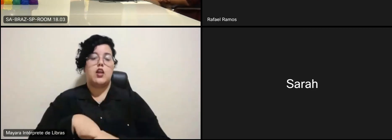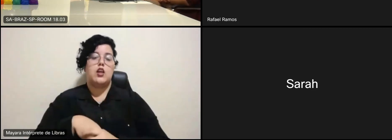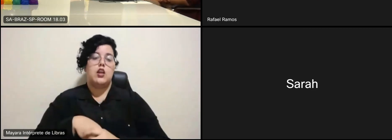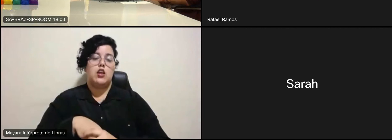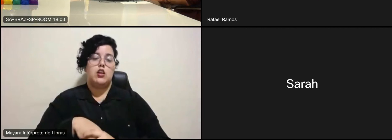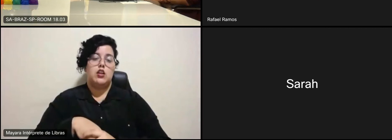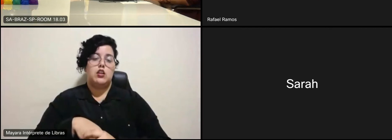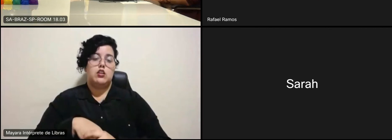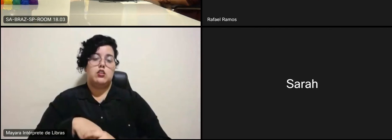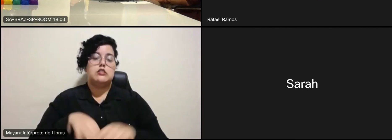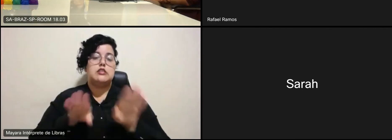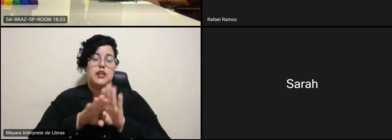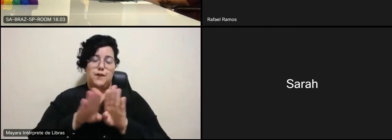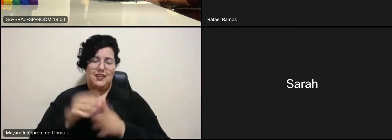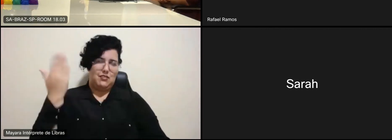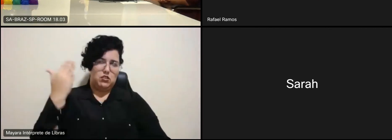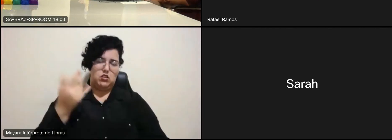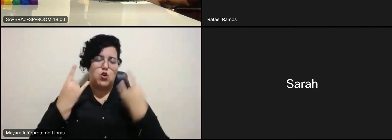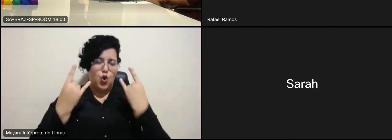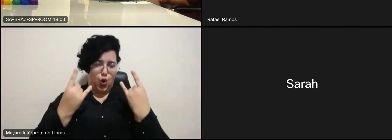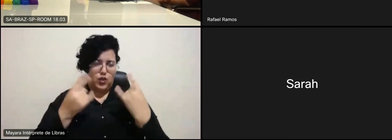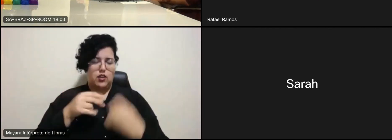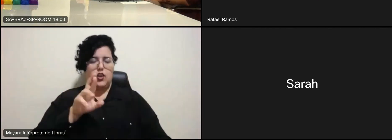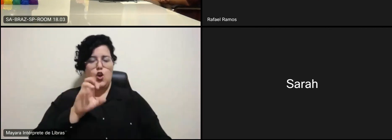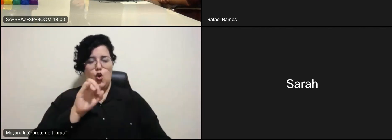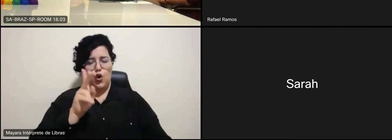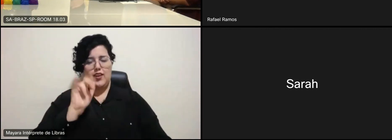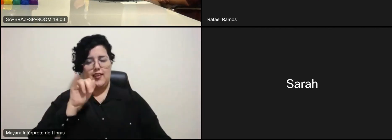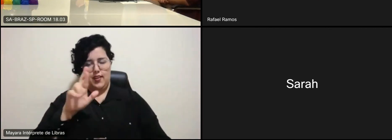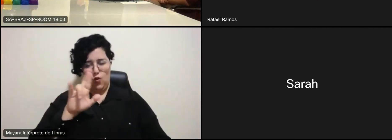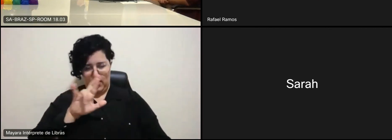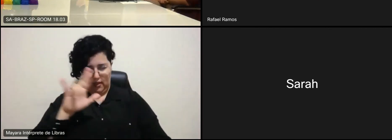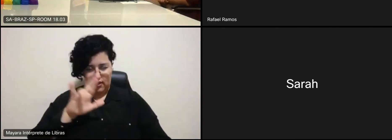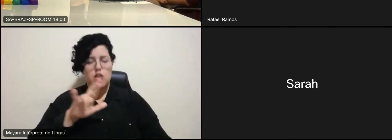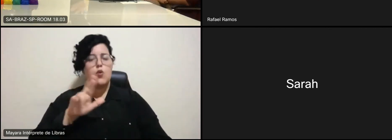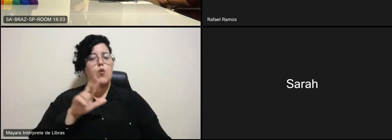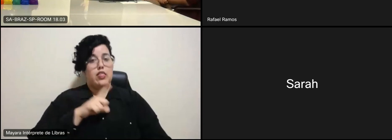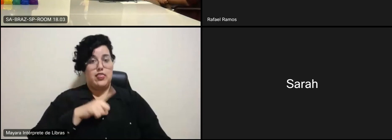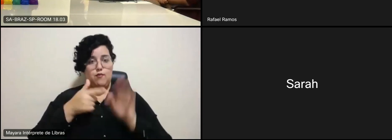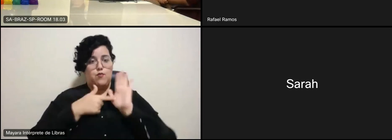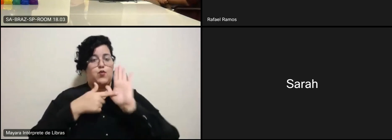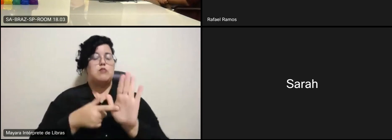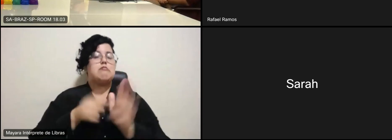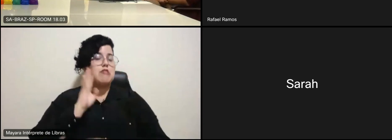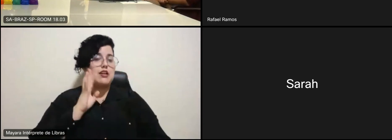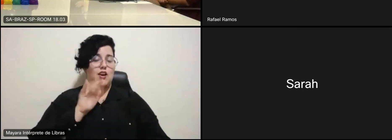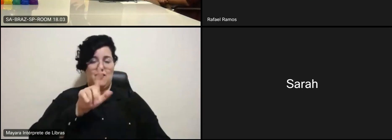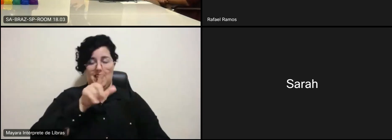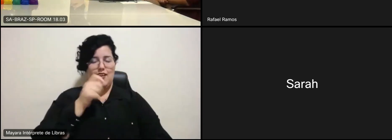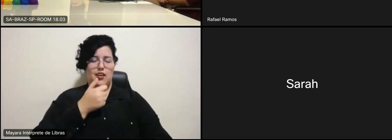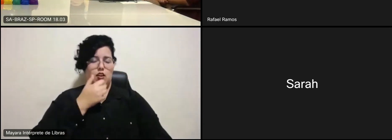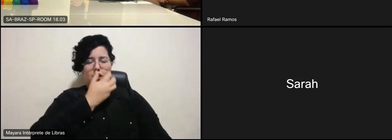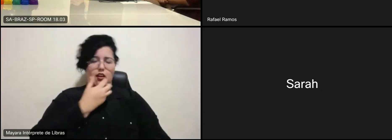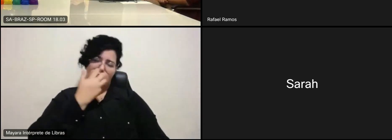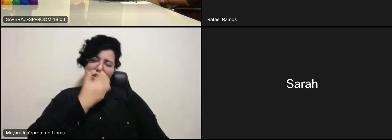que no Rock in Rio para mim foi um dos melhores shows que eu assisti. E quando ela abriu o show, a Lineker, para quem não conhece, é uma cantora